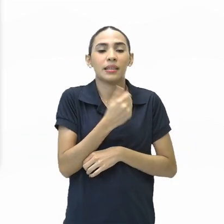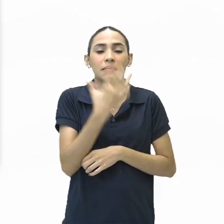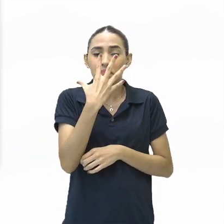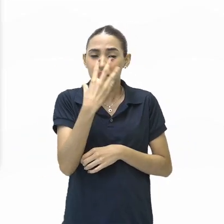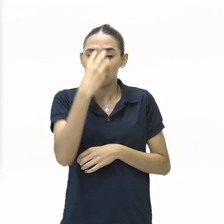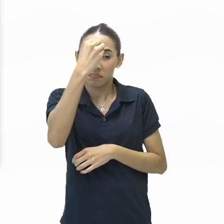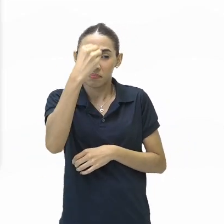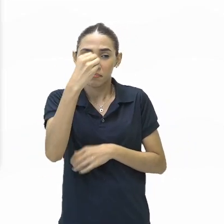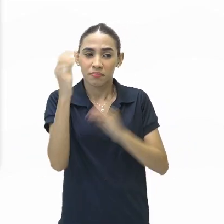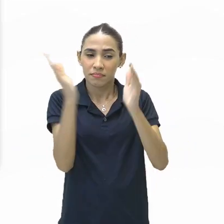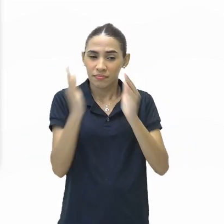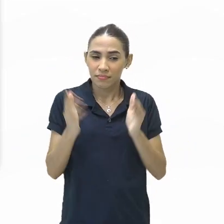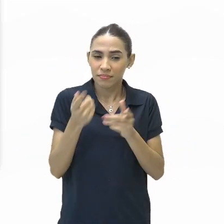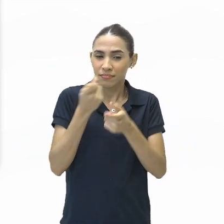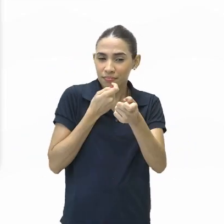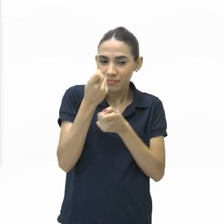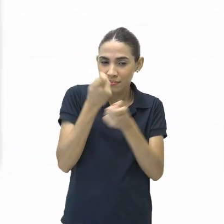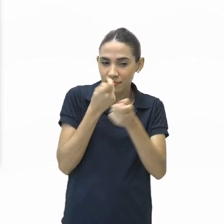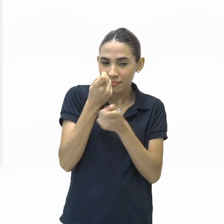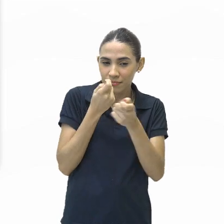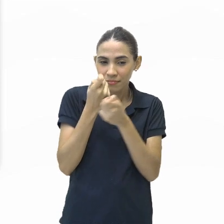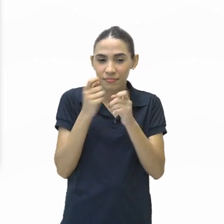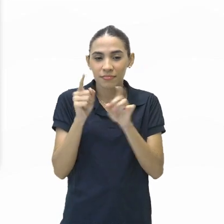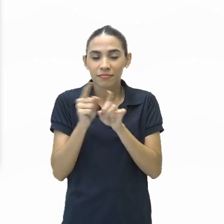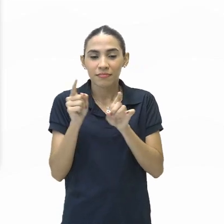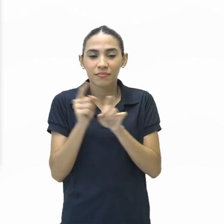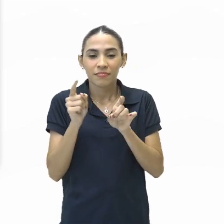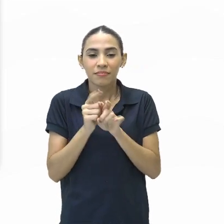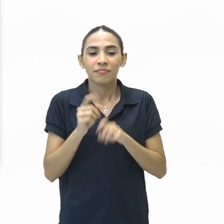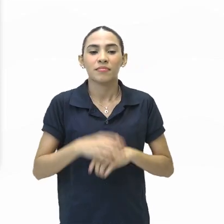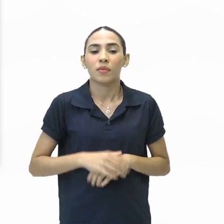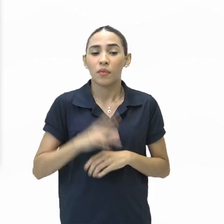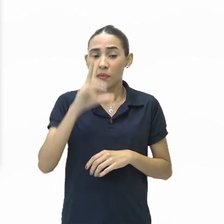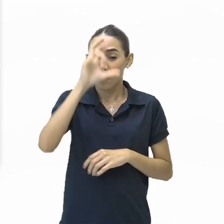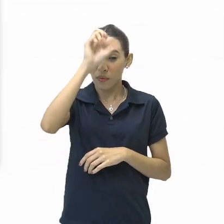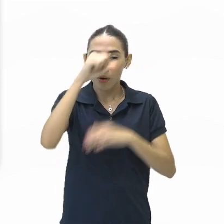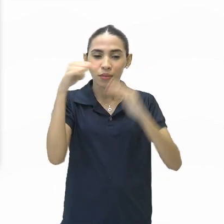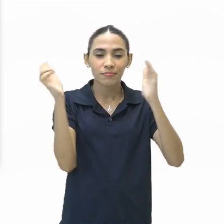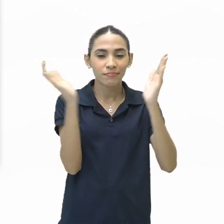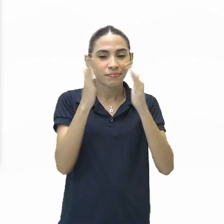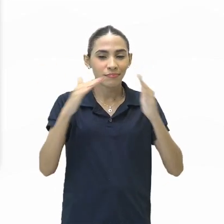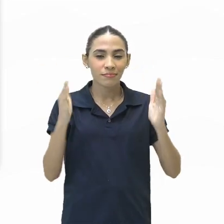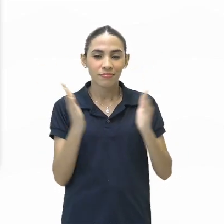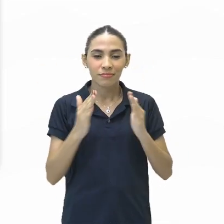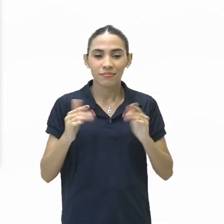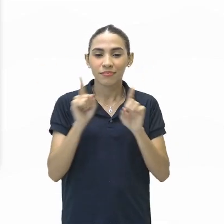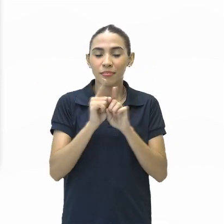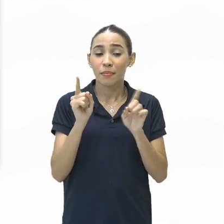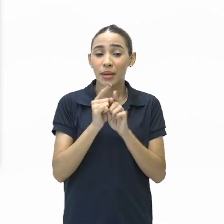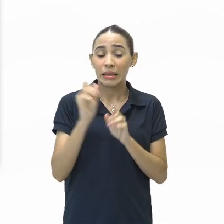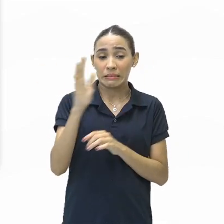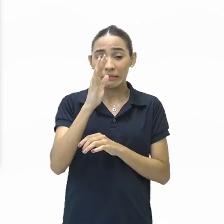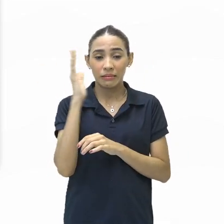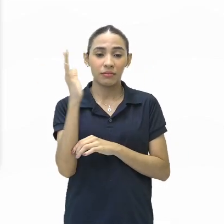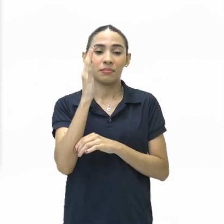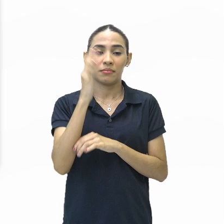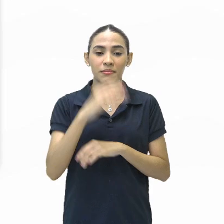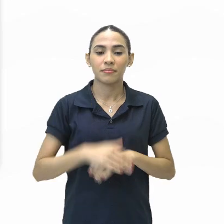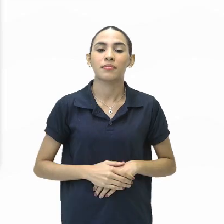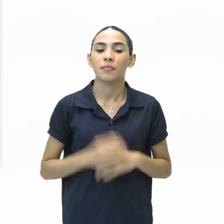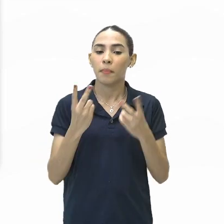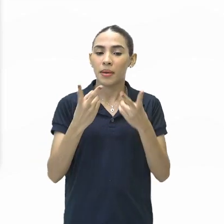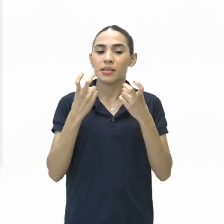ambiciosa, sedutora, caráter ambivalente, frívola, sensual, dissimulada. Vejam